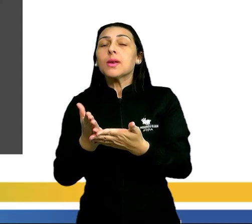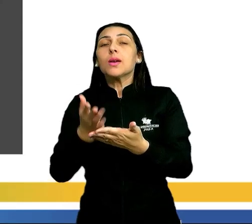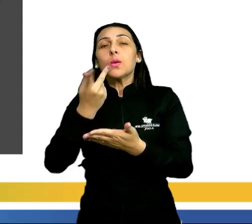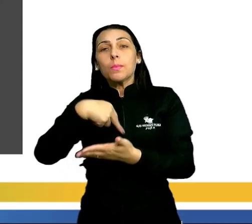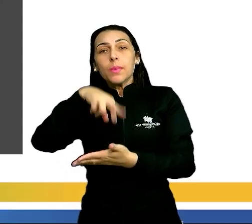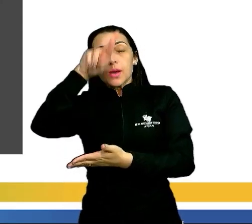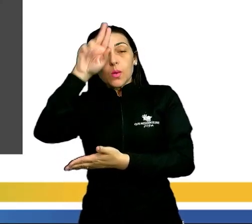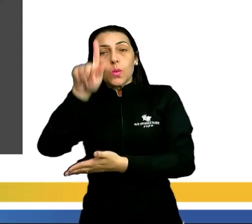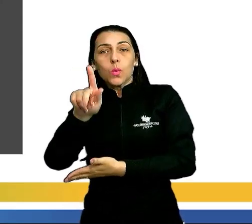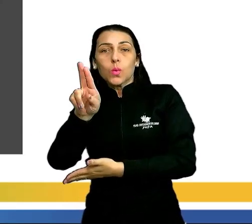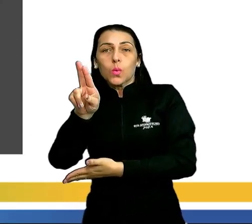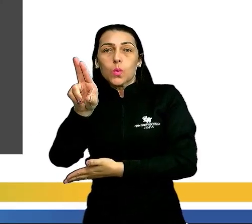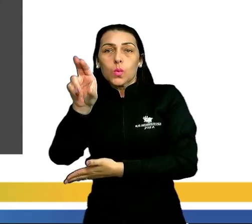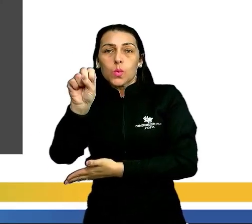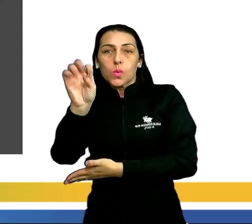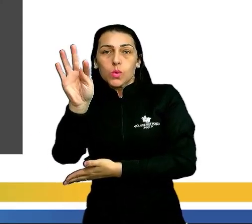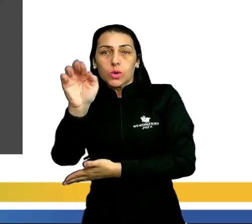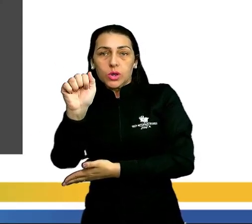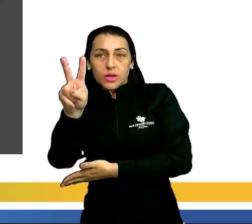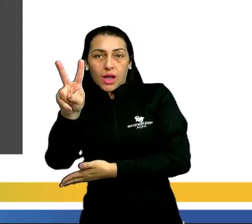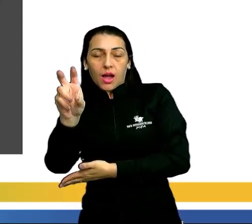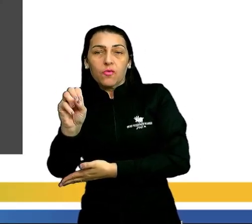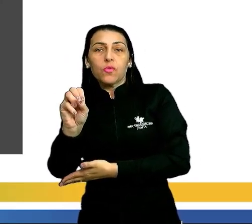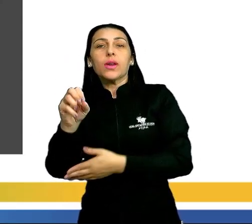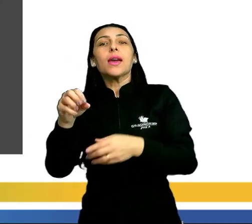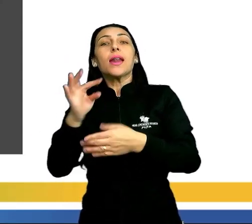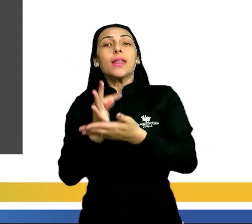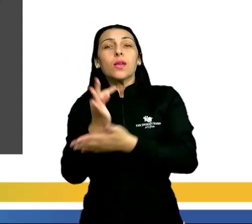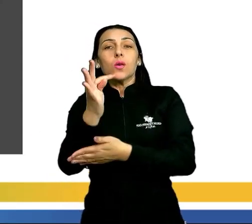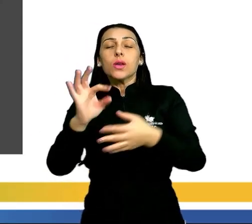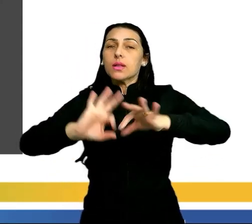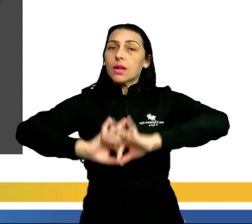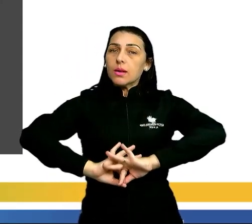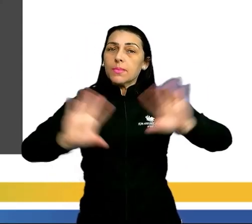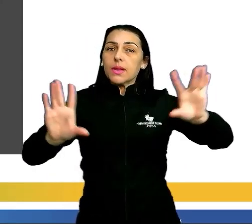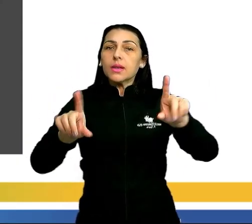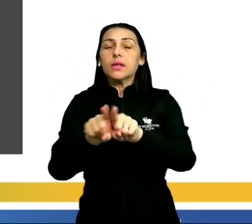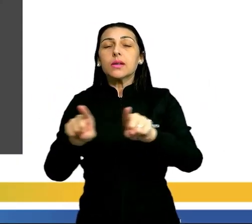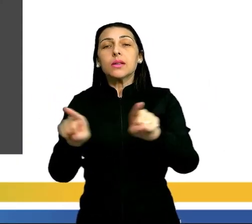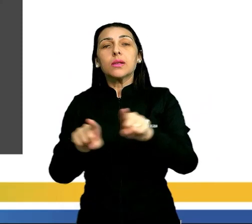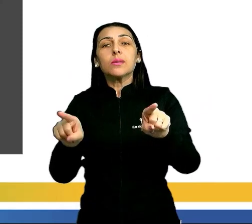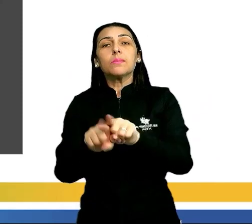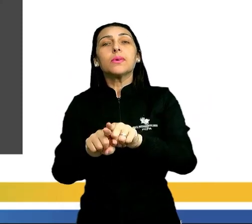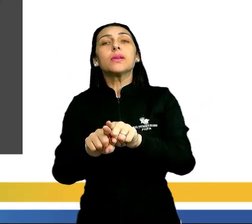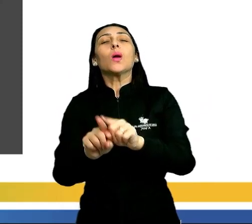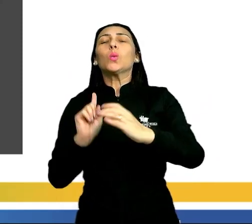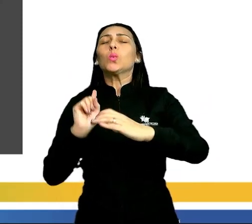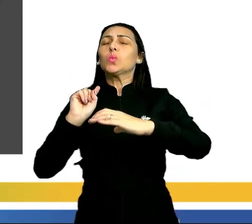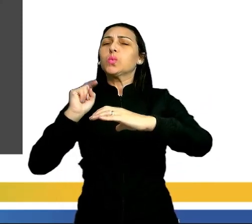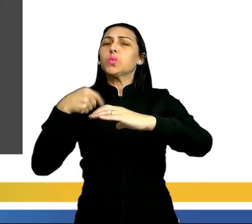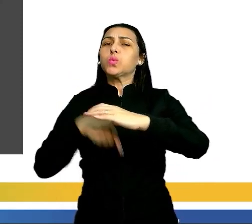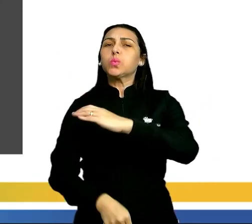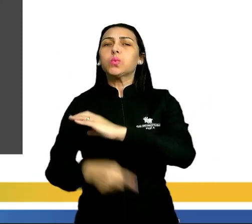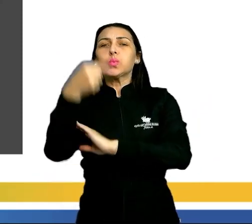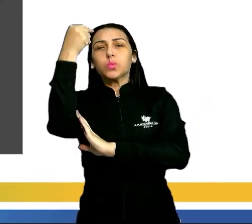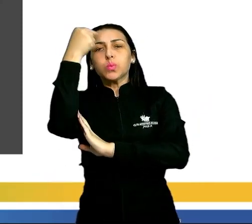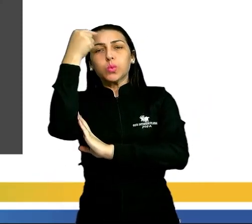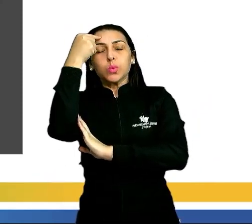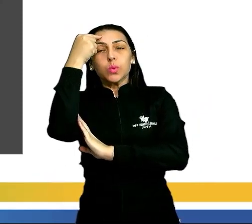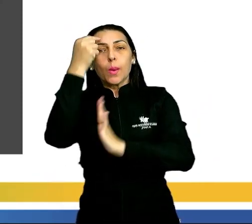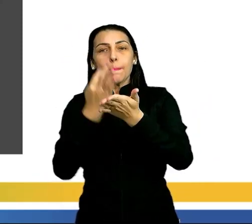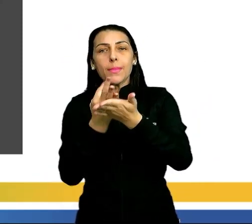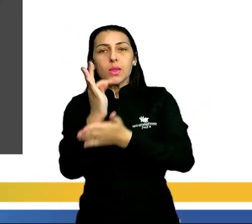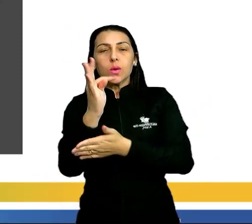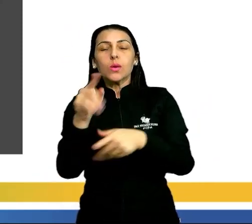peruano Gustavo Gutierrez, que era a teologia da libertação. E ele foi muito a fundo nesse pensamento